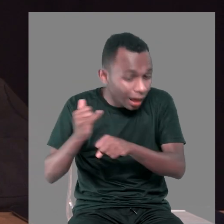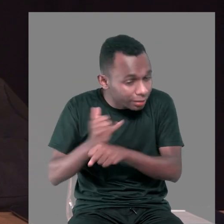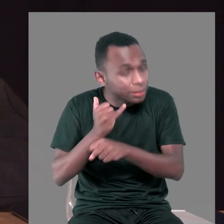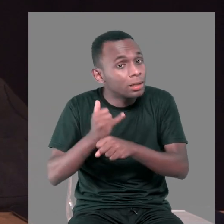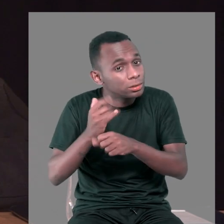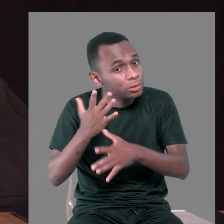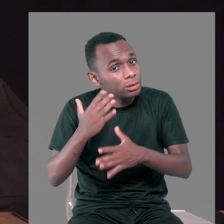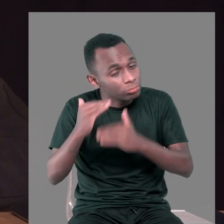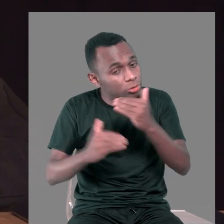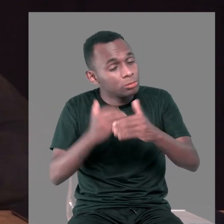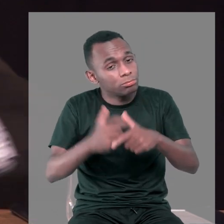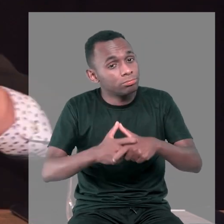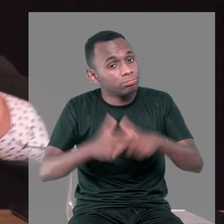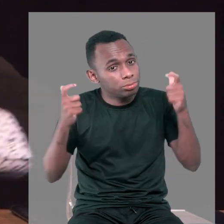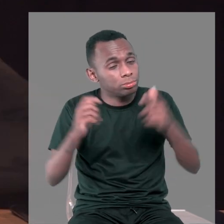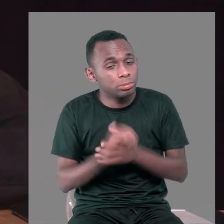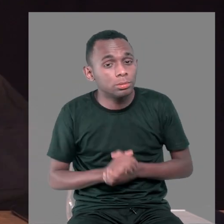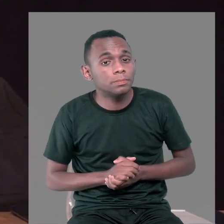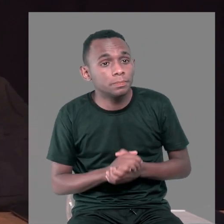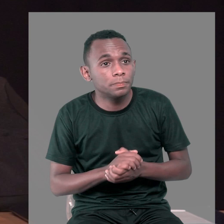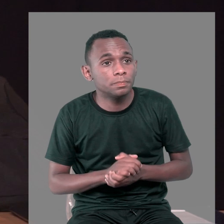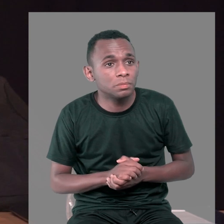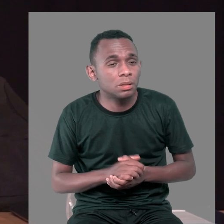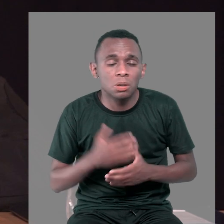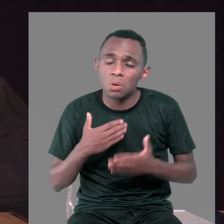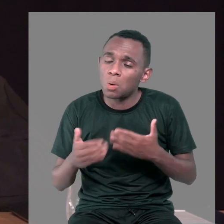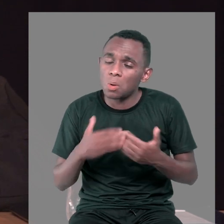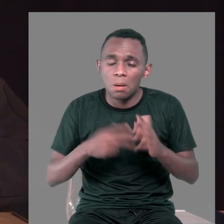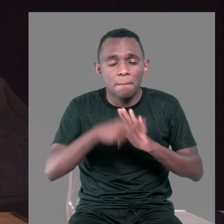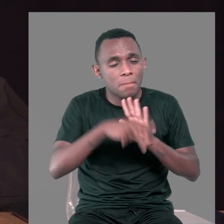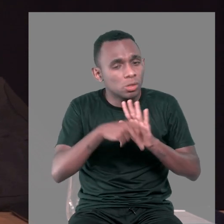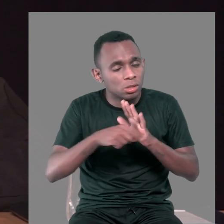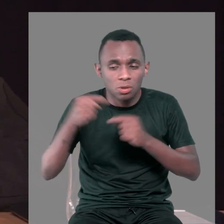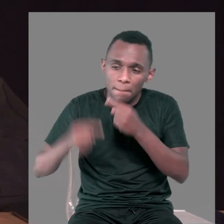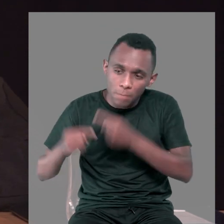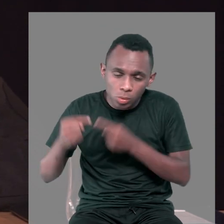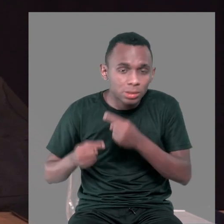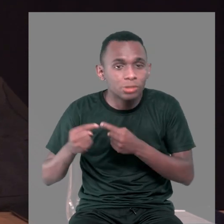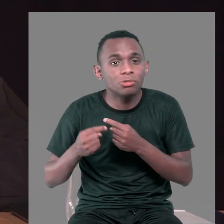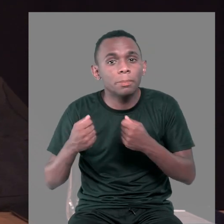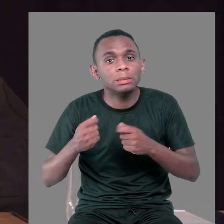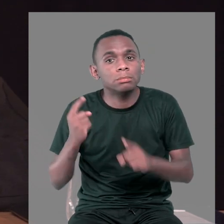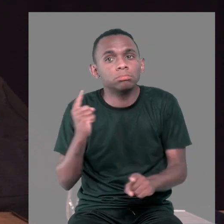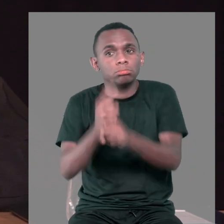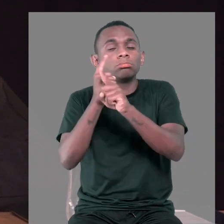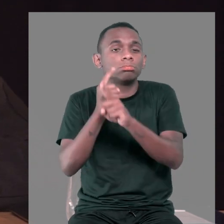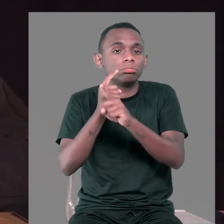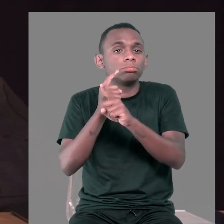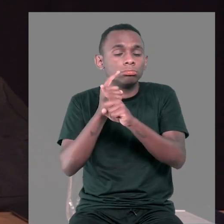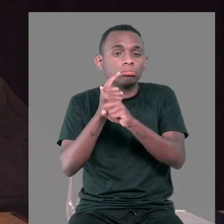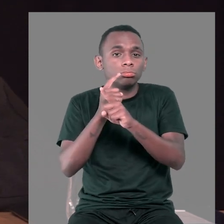de fato, encontrar um fundamento e um princípio de legitimidade. Então, qualquer projeto, mesmo os mais autoritários, pode se servir do